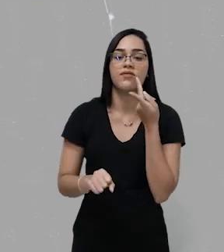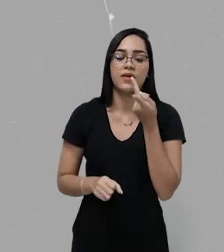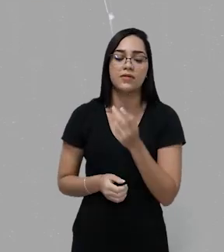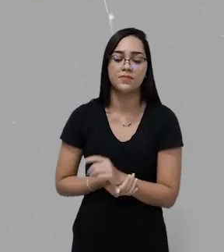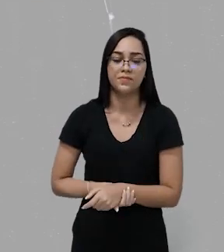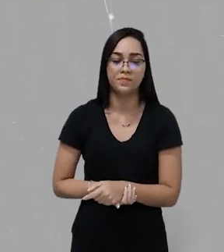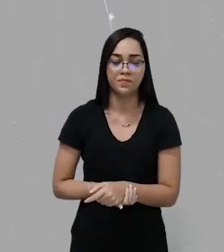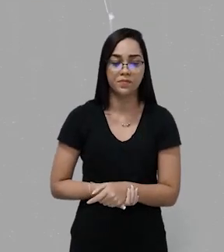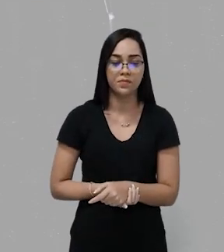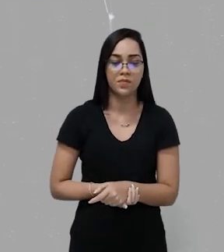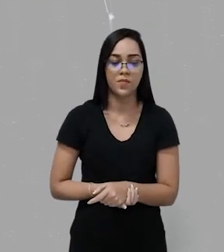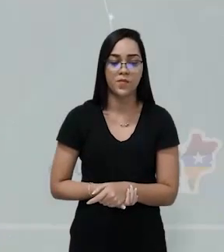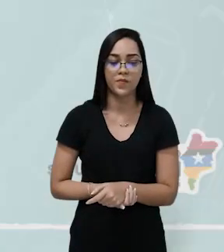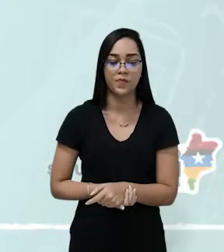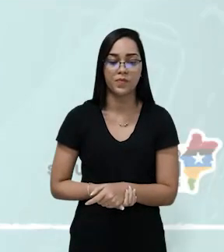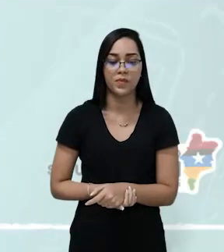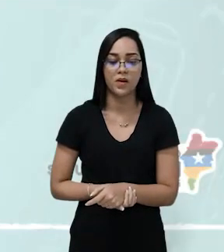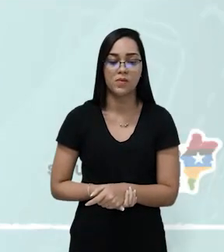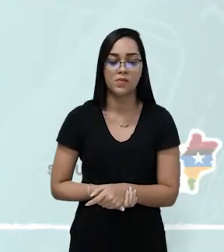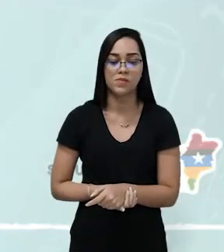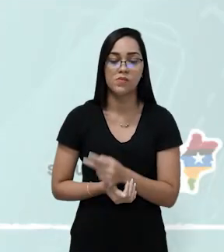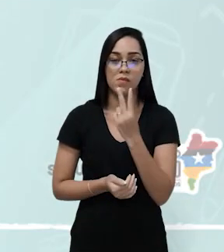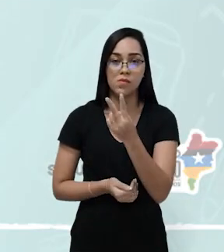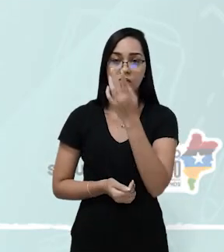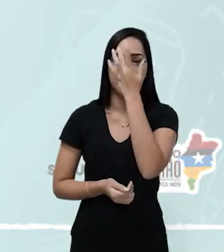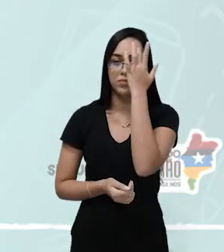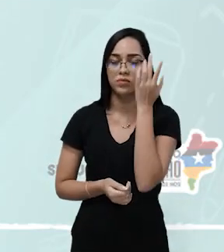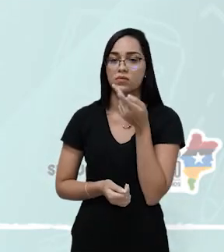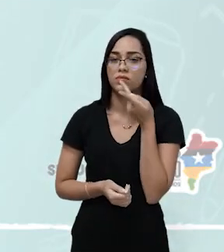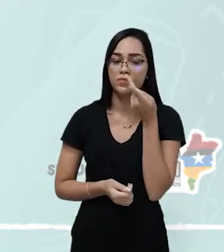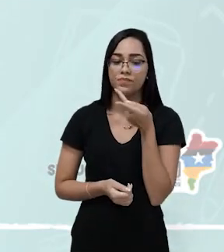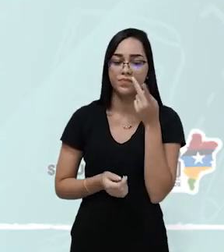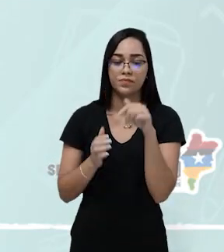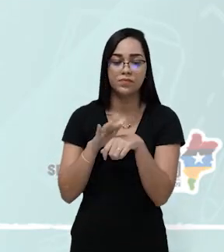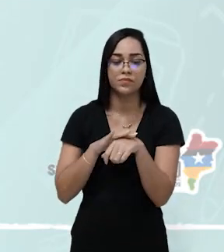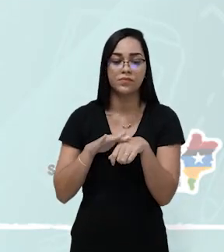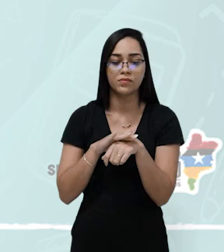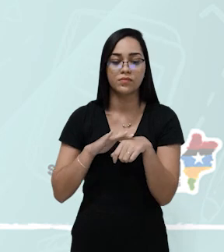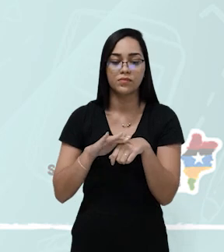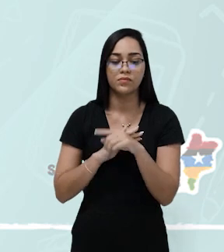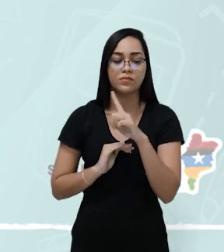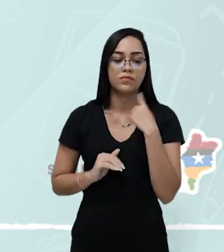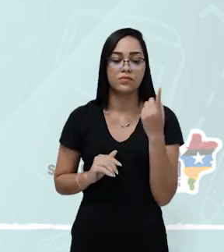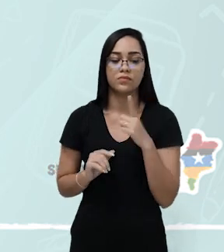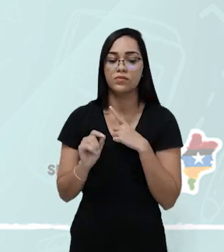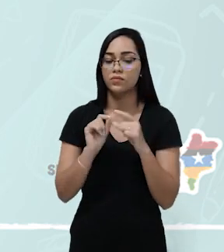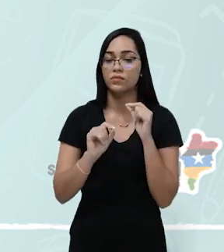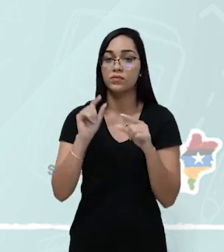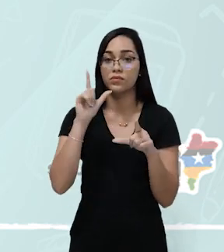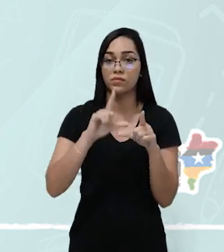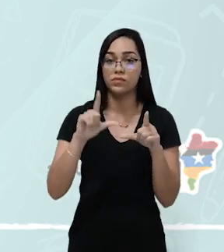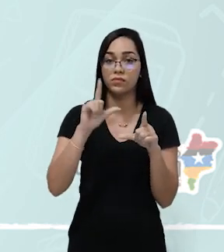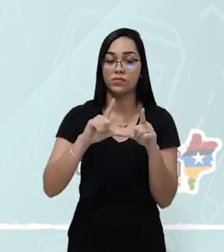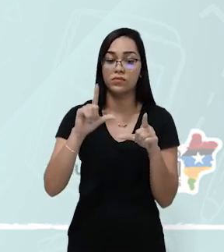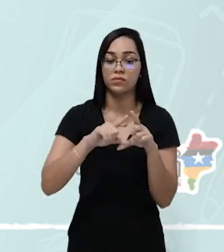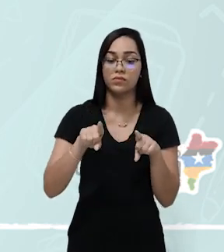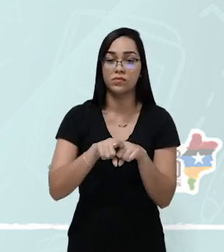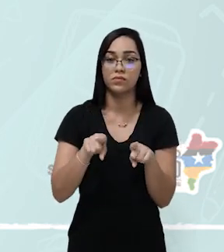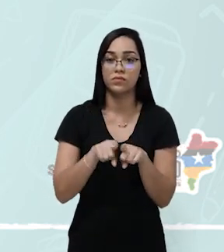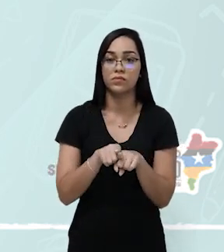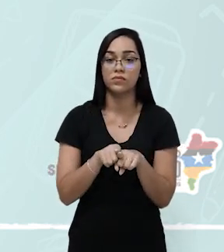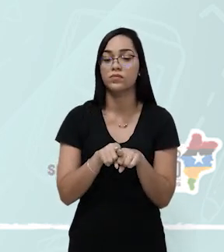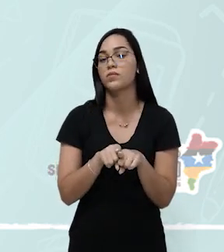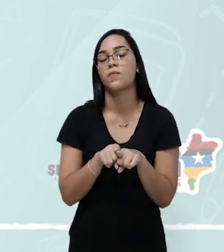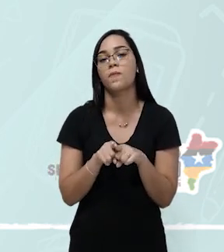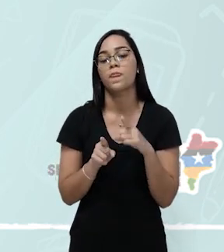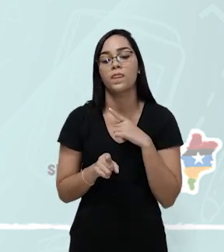lá. Outro exemplo aí, ó. Duas pessoas conversando e aí a gente só tem o quê? Letras e símbolos,